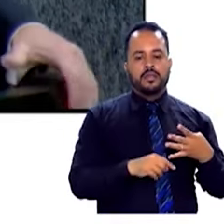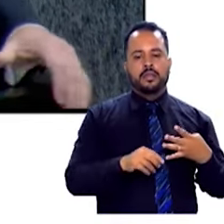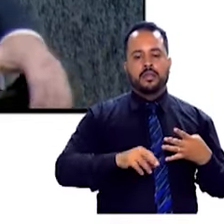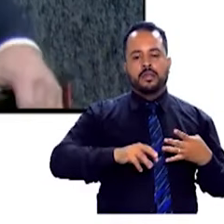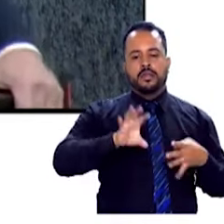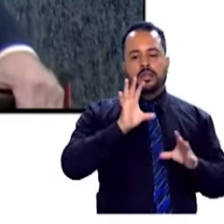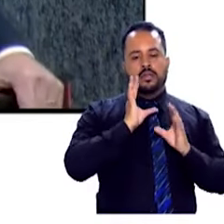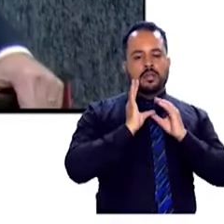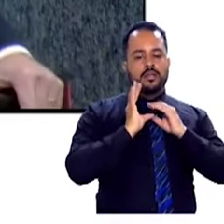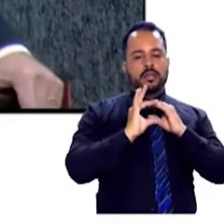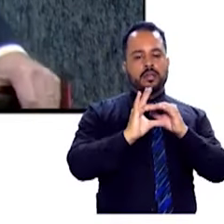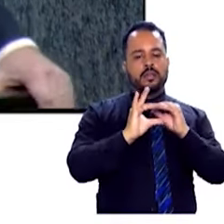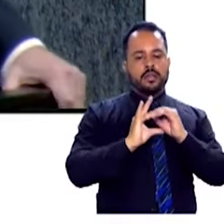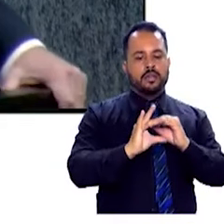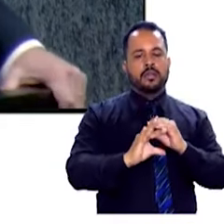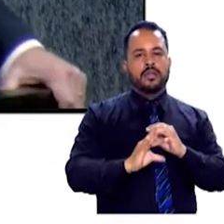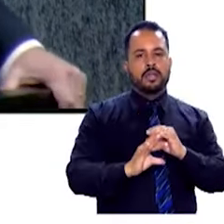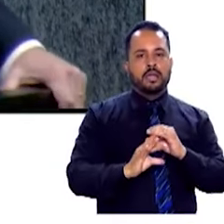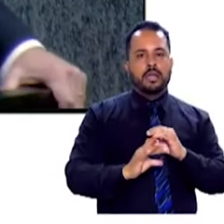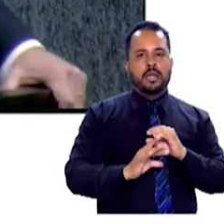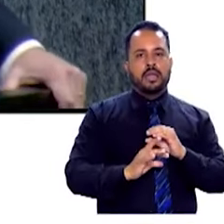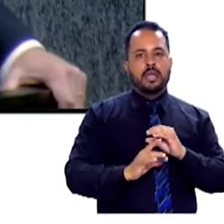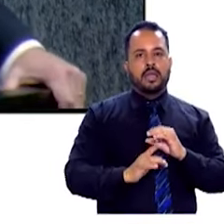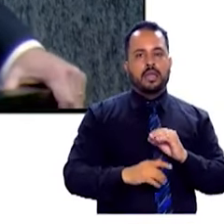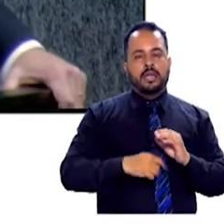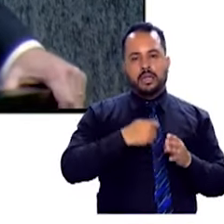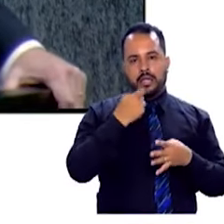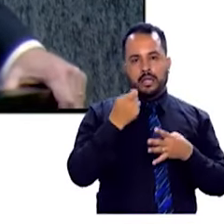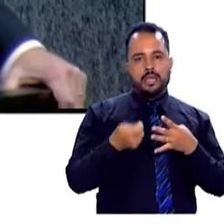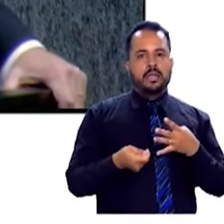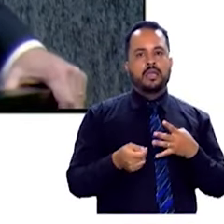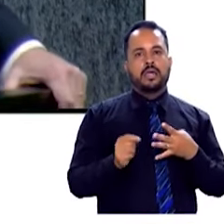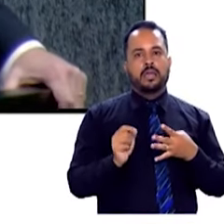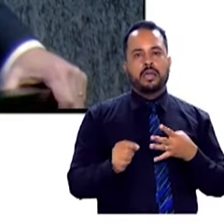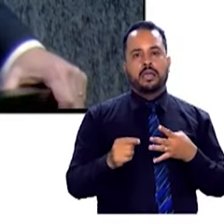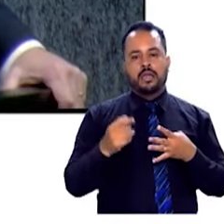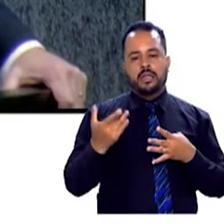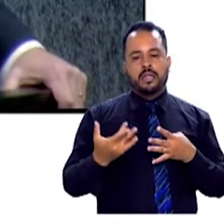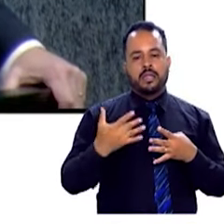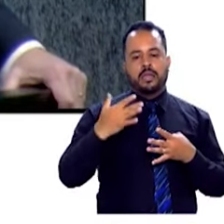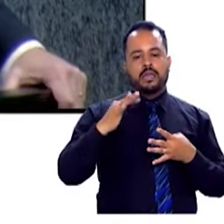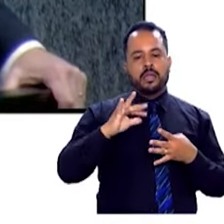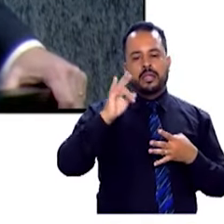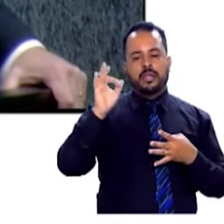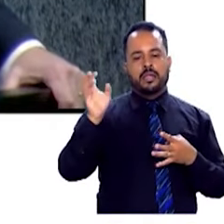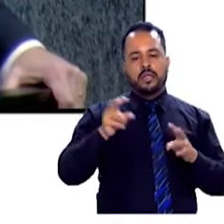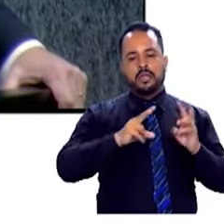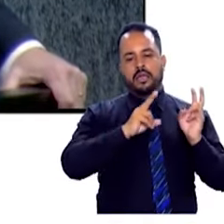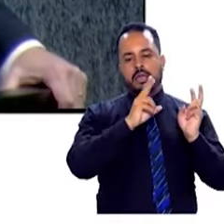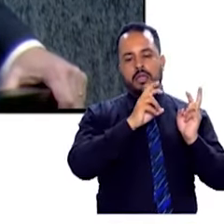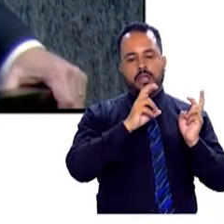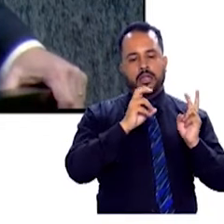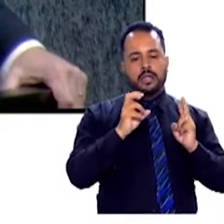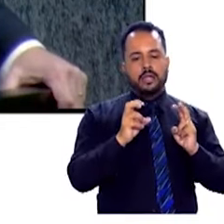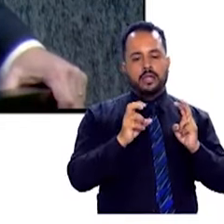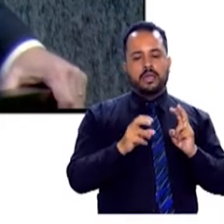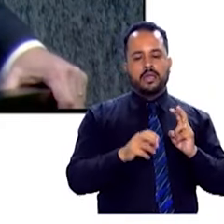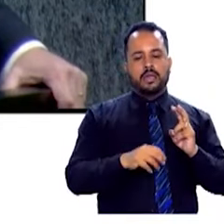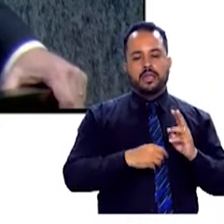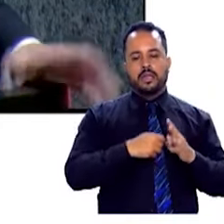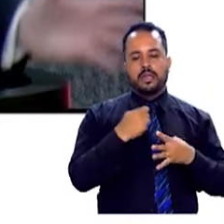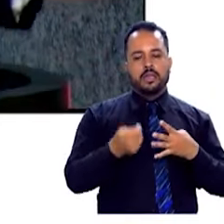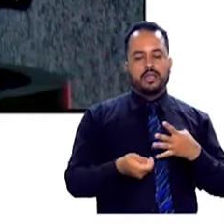escocesa havia decidido esse caso chamado sterling versus Earl of lauder eh em favor